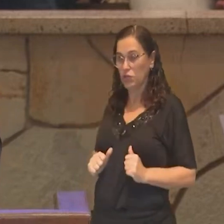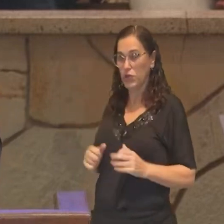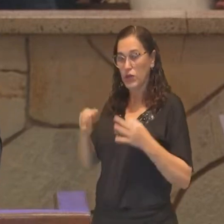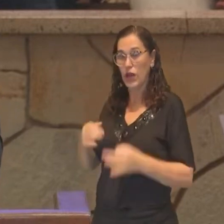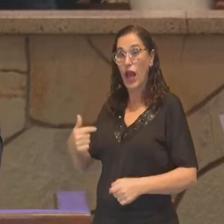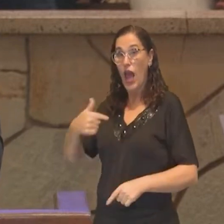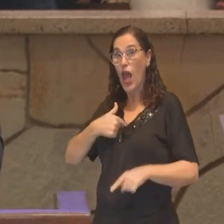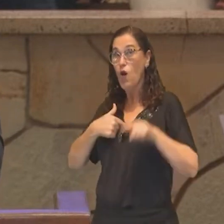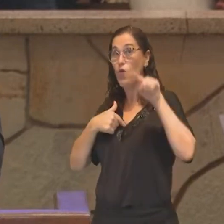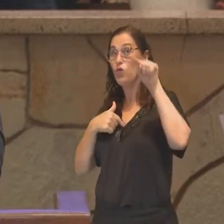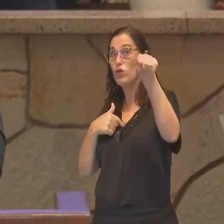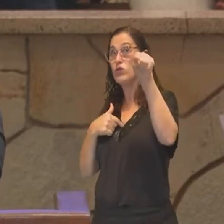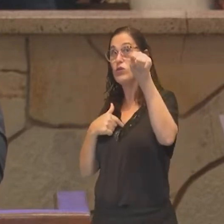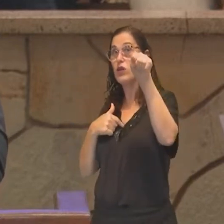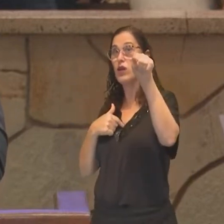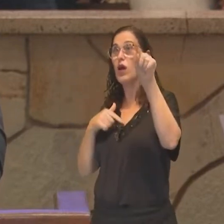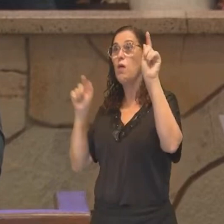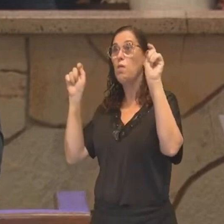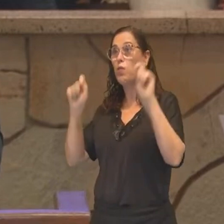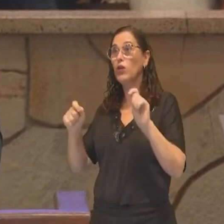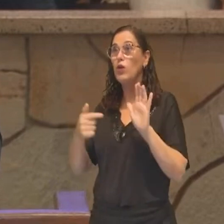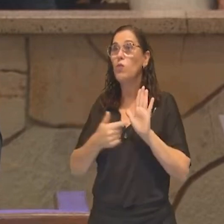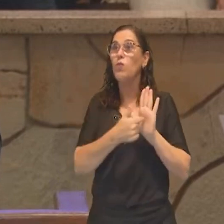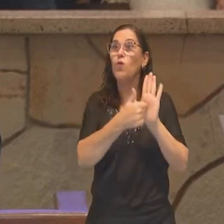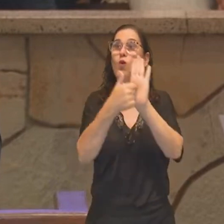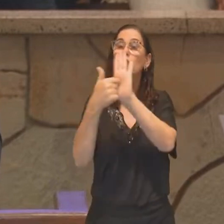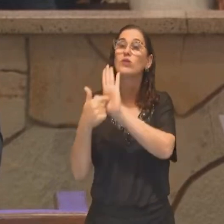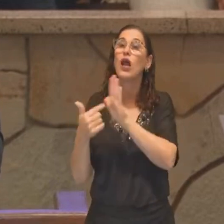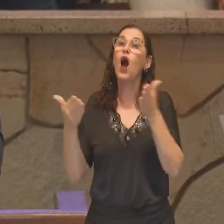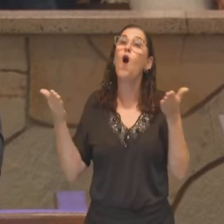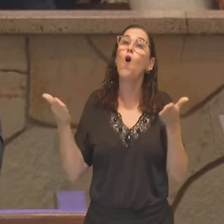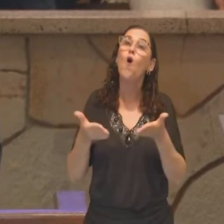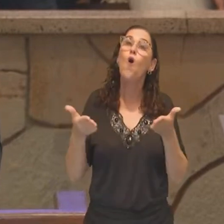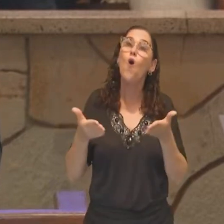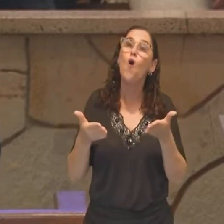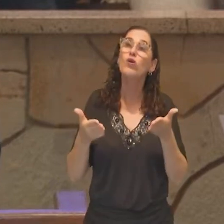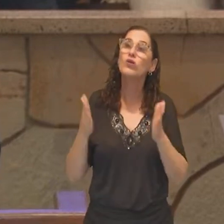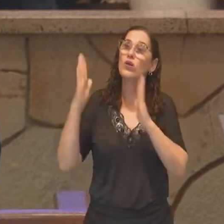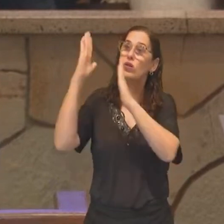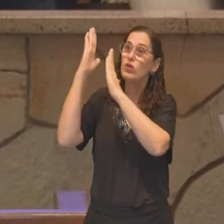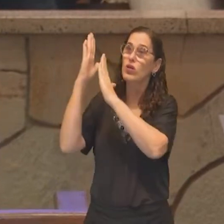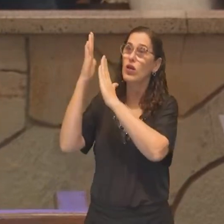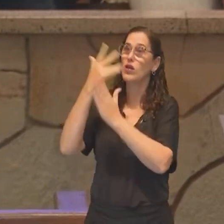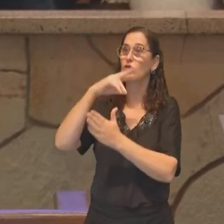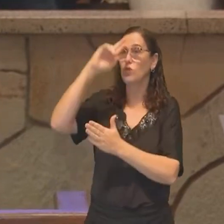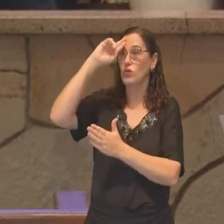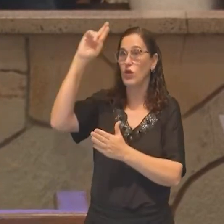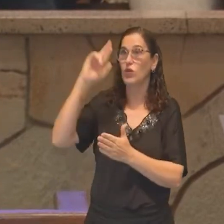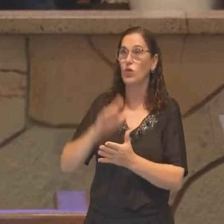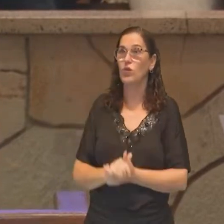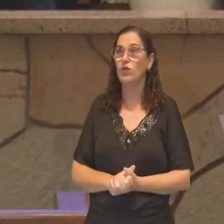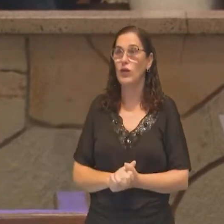eu e você podemos apresentar hoje diante do Senhor?